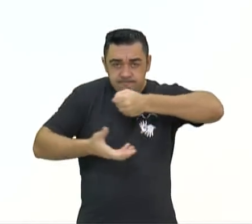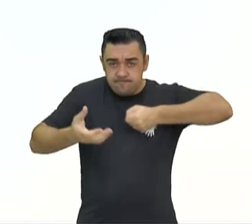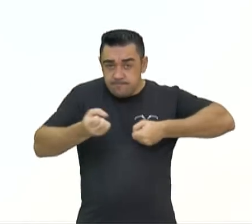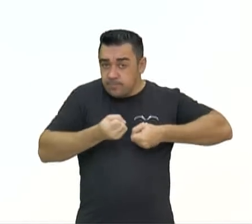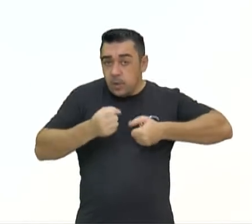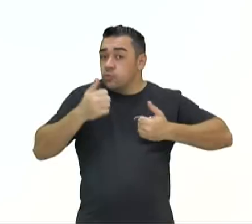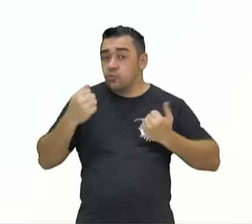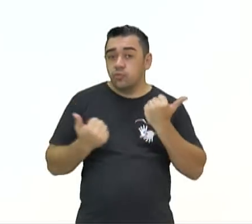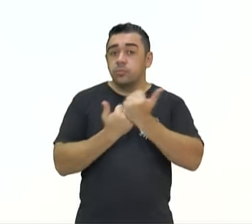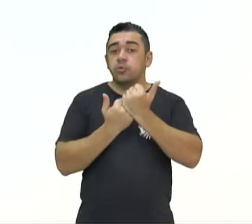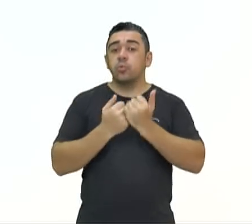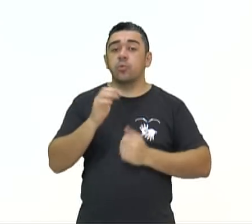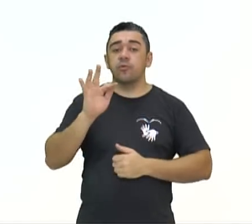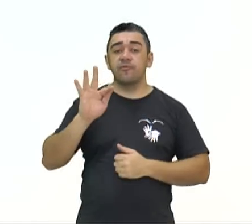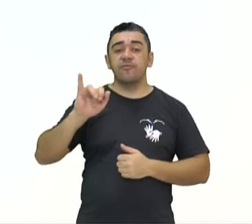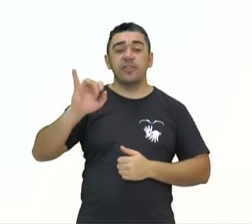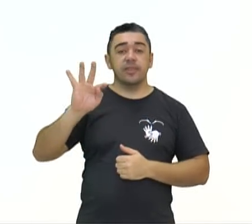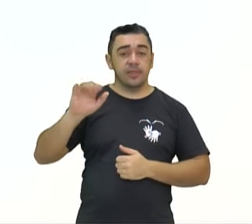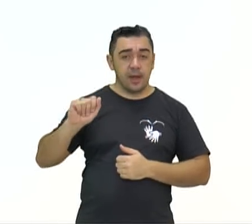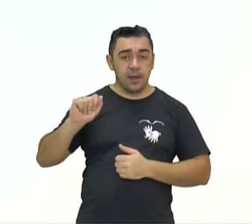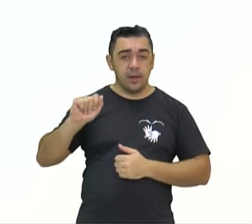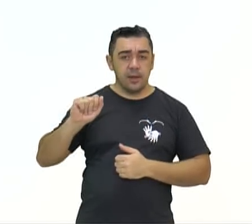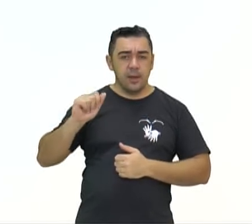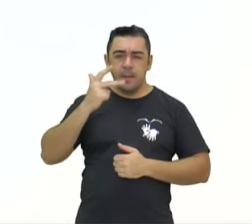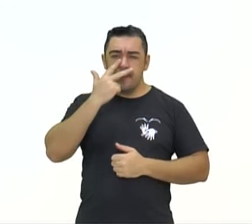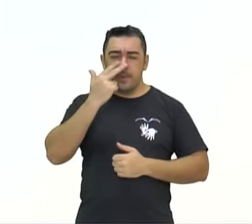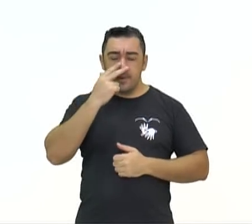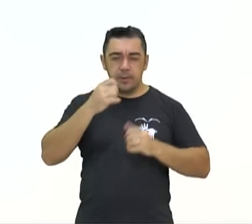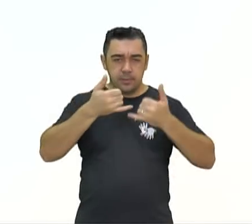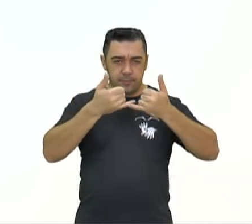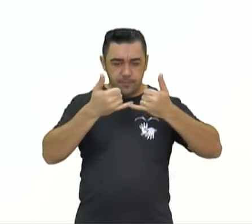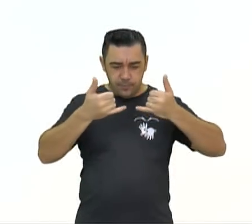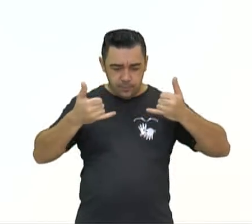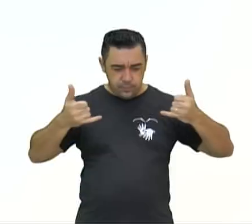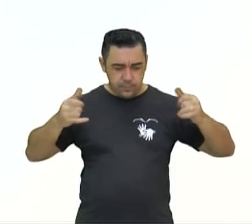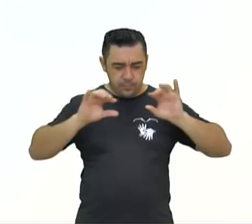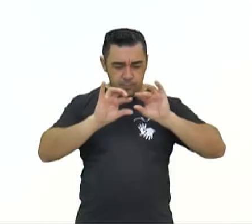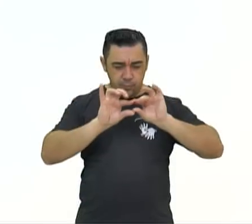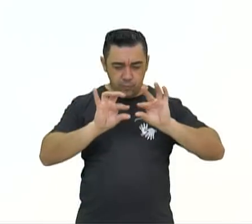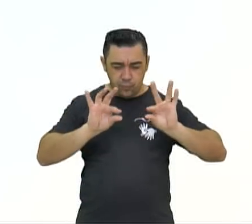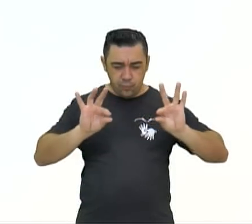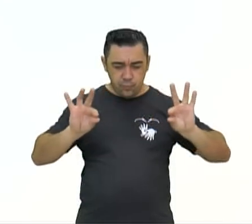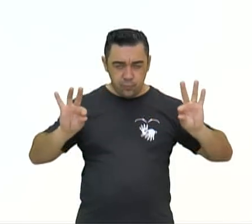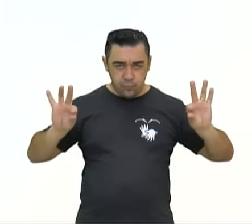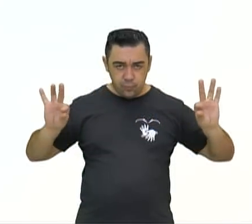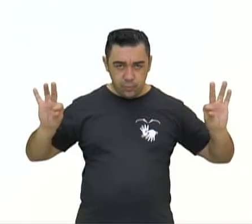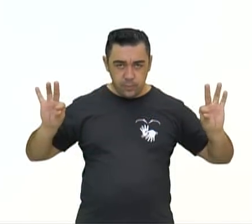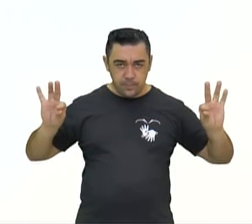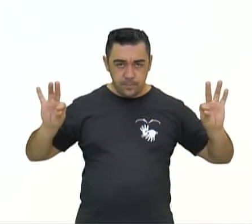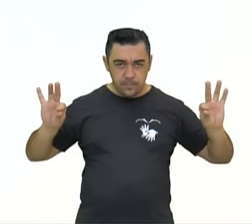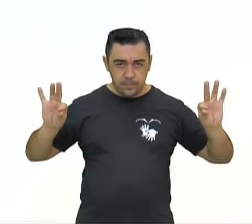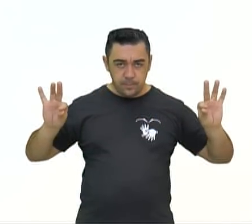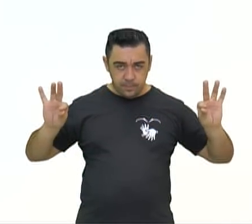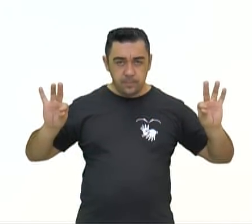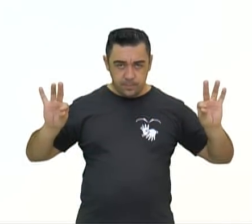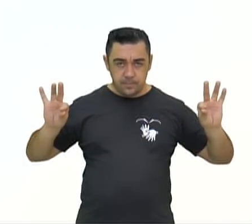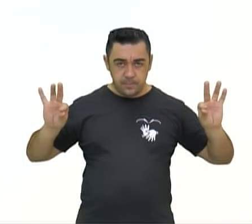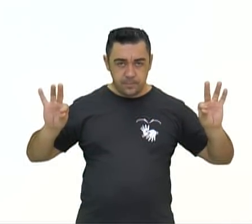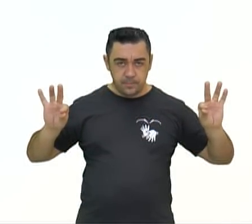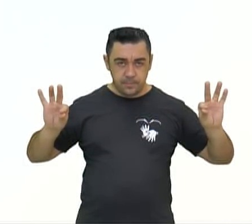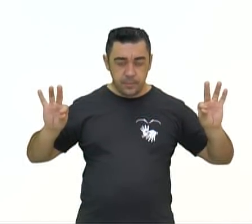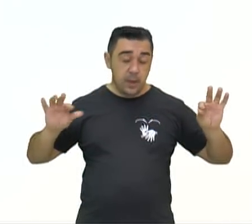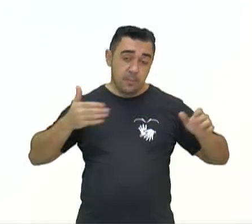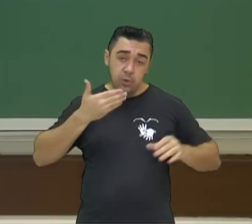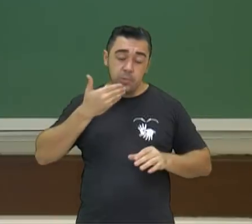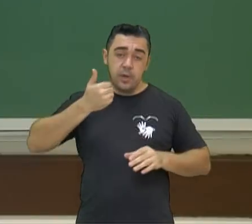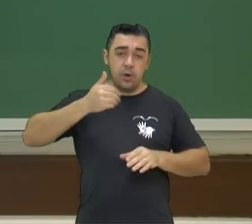instalação dela, né? Essa cinta em formato de fita, além de ser mais segura, conferiu uma característica singular